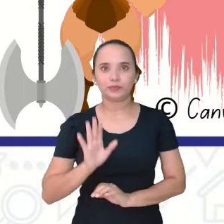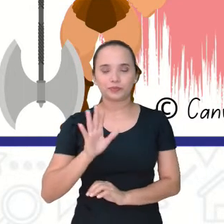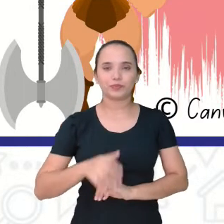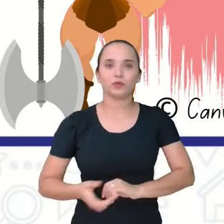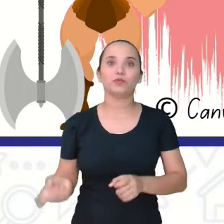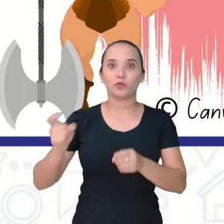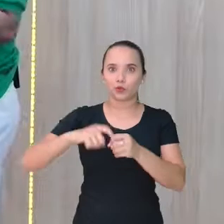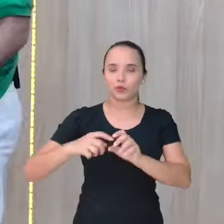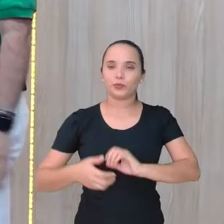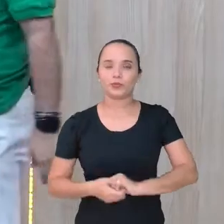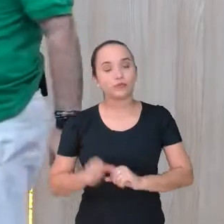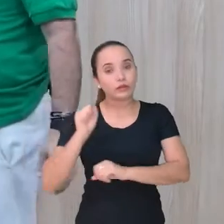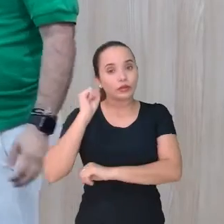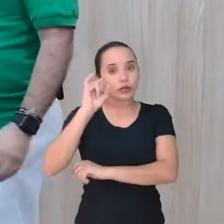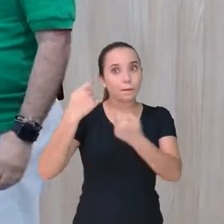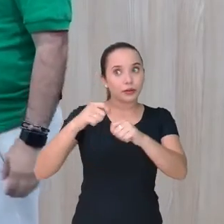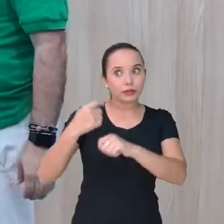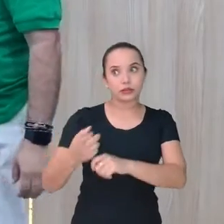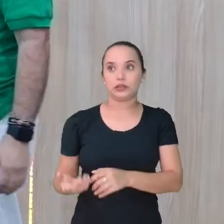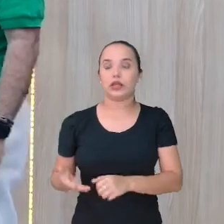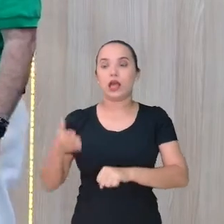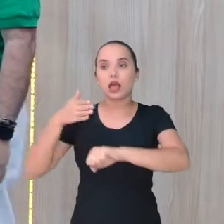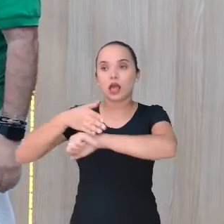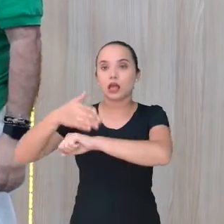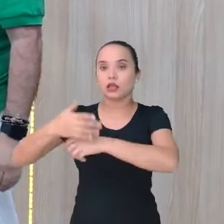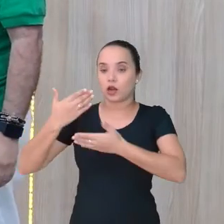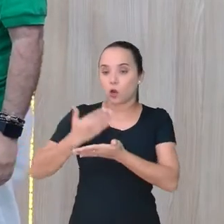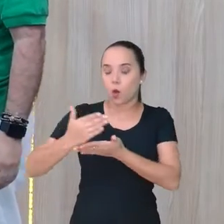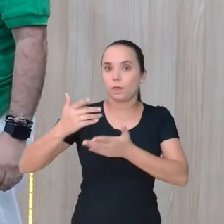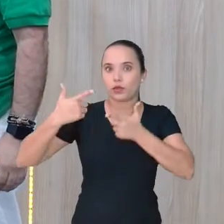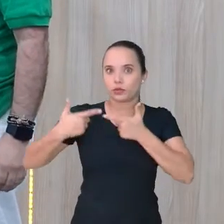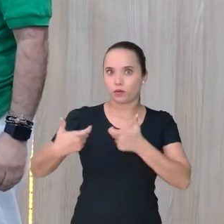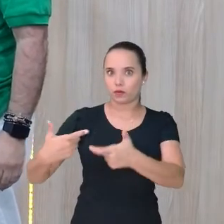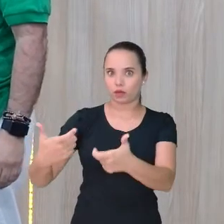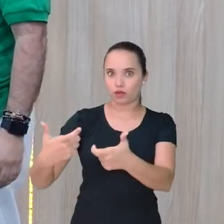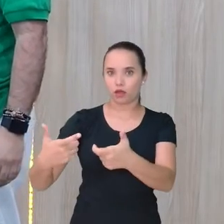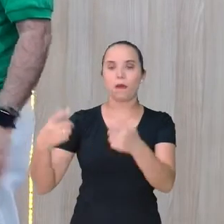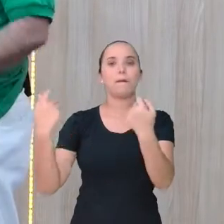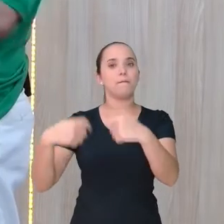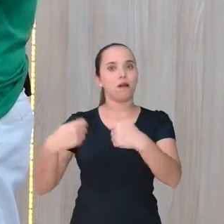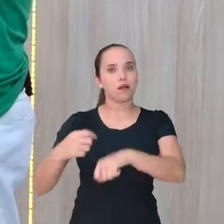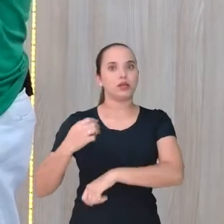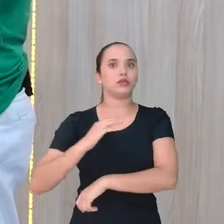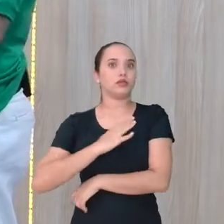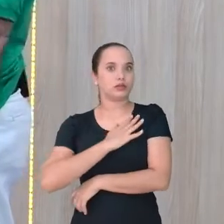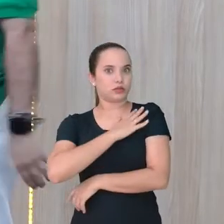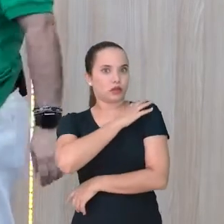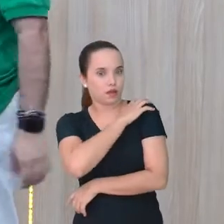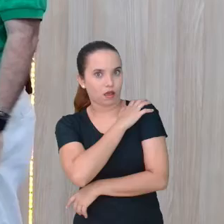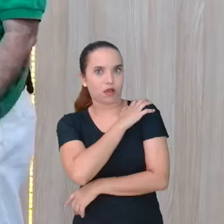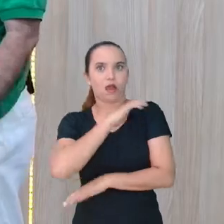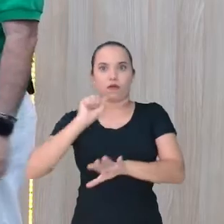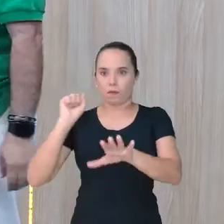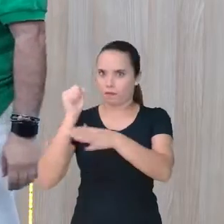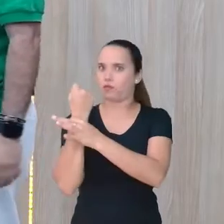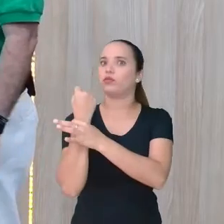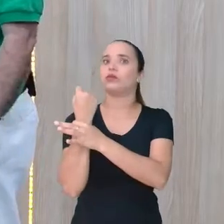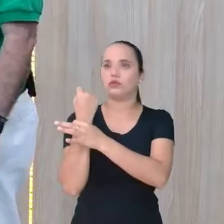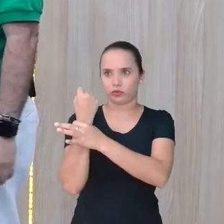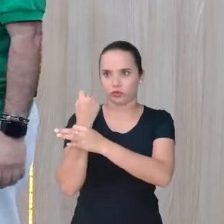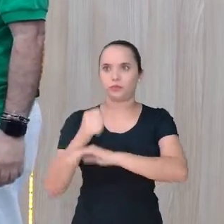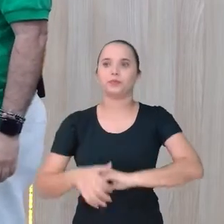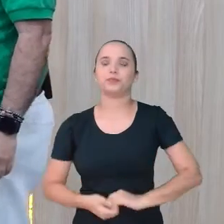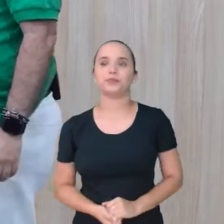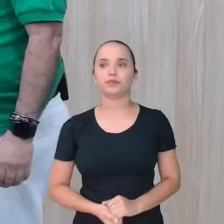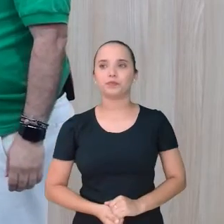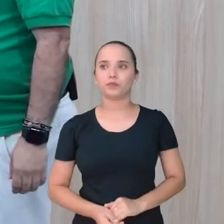Então, se precisasse entrar em guerra, eles tinham que proteger aí o território mandando alguns